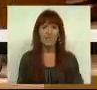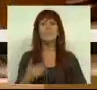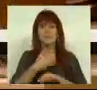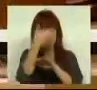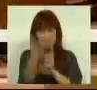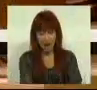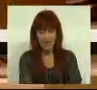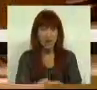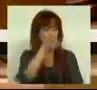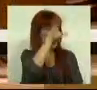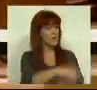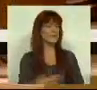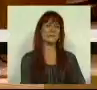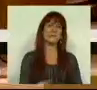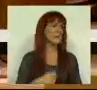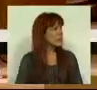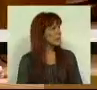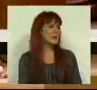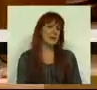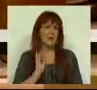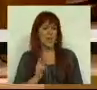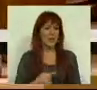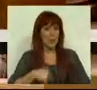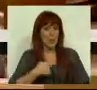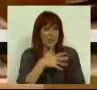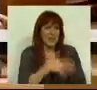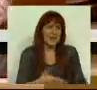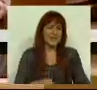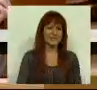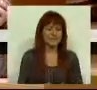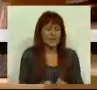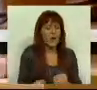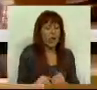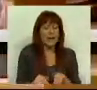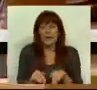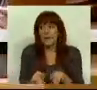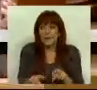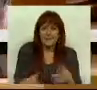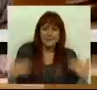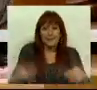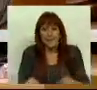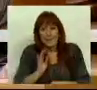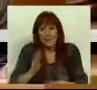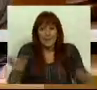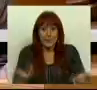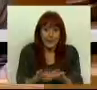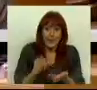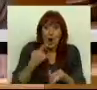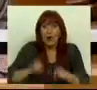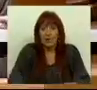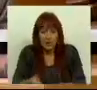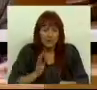mais tarde que o Governo, contra a sua própria palavra, veio dar passinhos para a inevitável